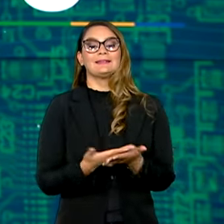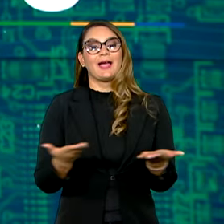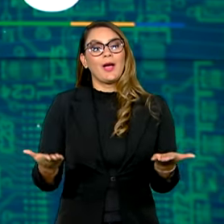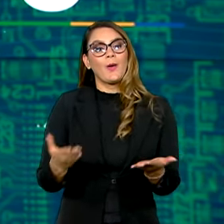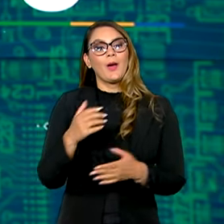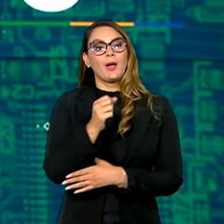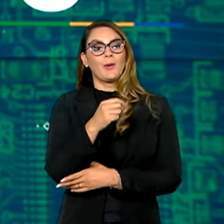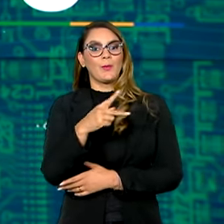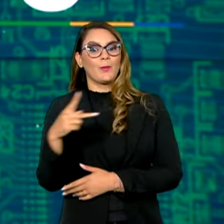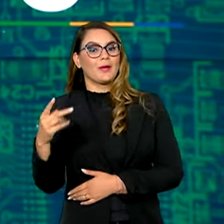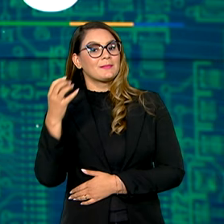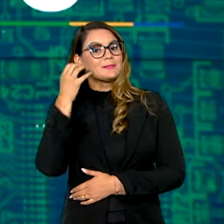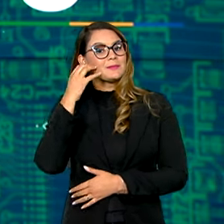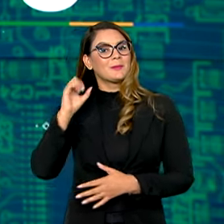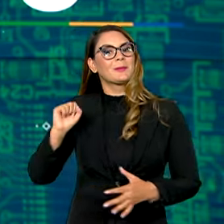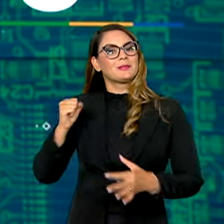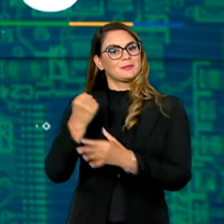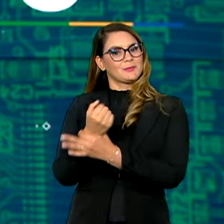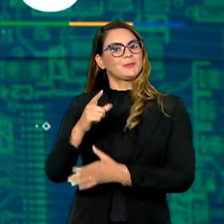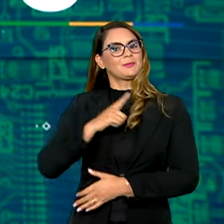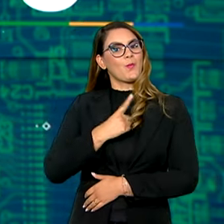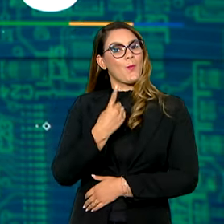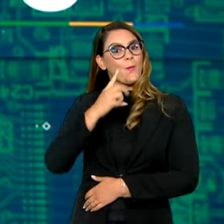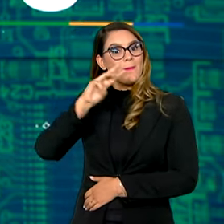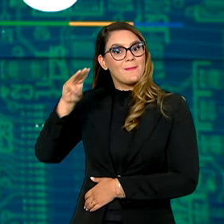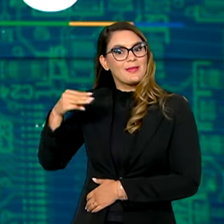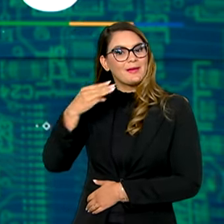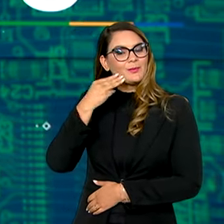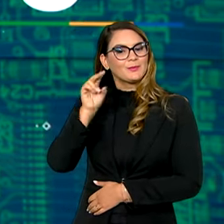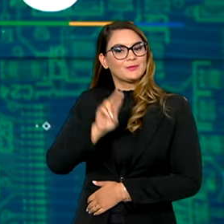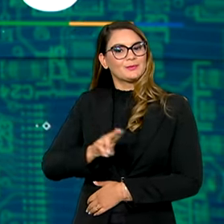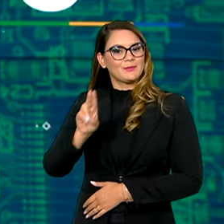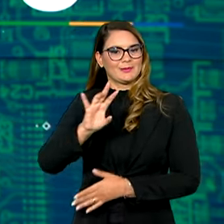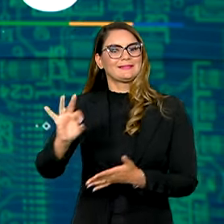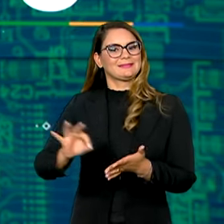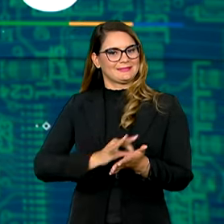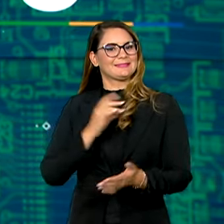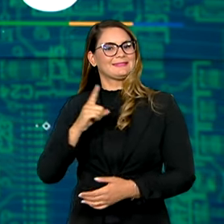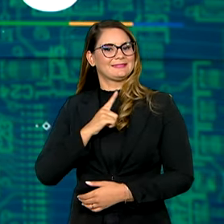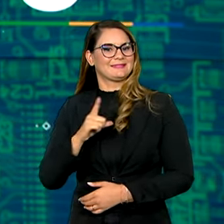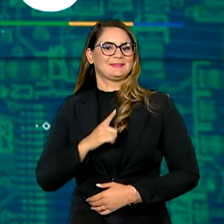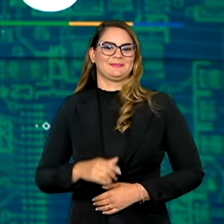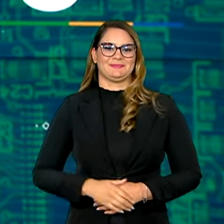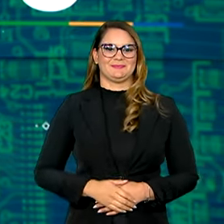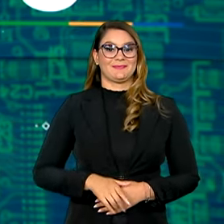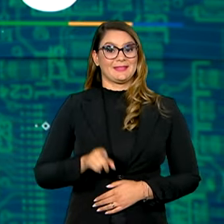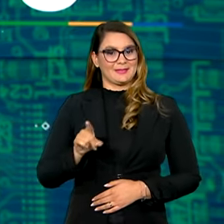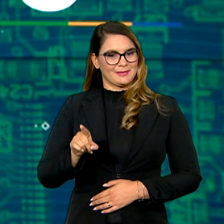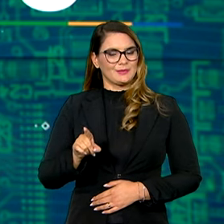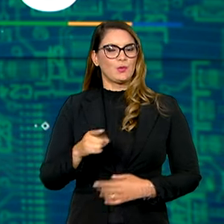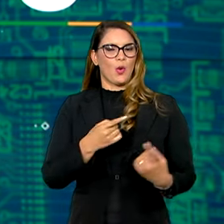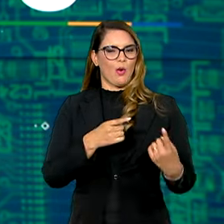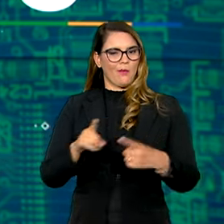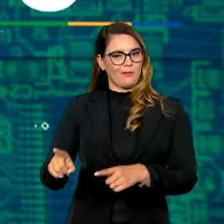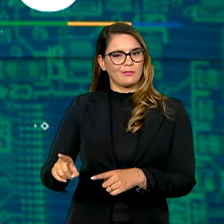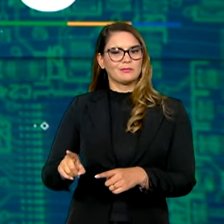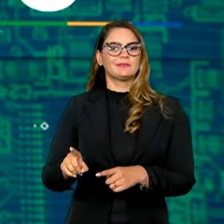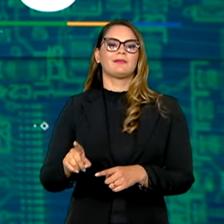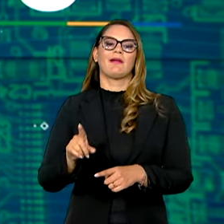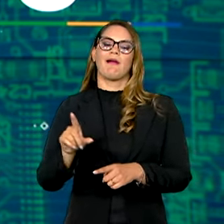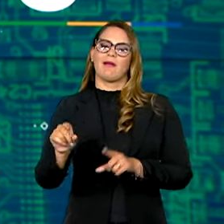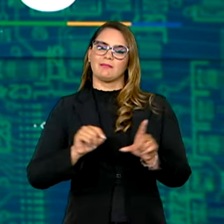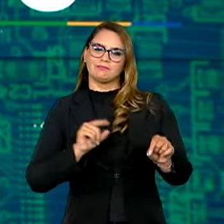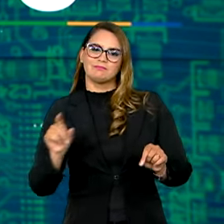até o momento o aplicativo celular seguro já tem mais de 1 milhão de usuários cadastrados o mecanismo conta com uma